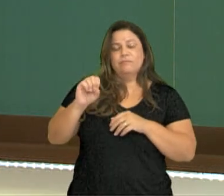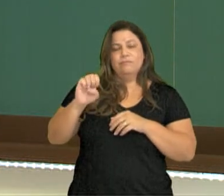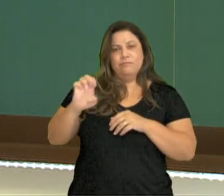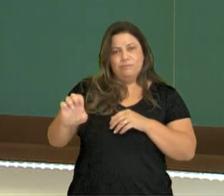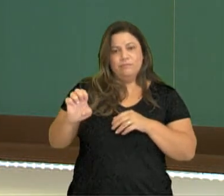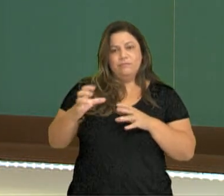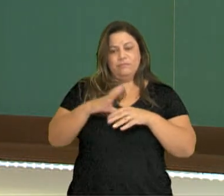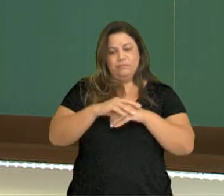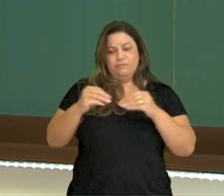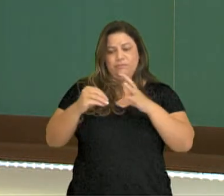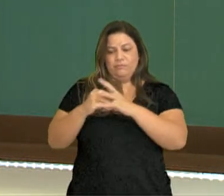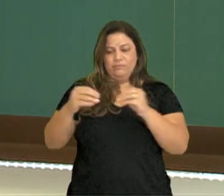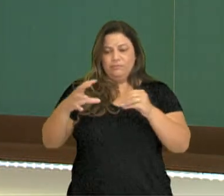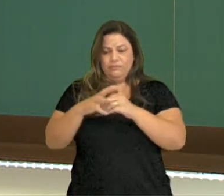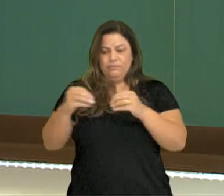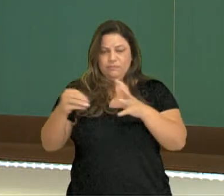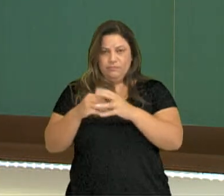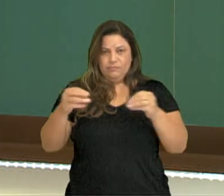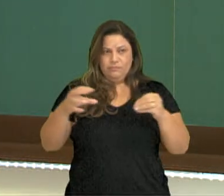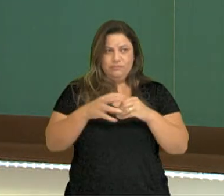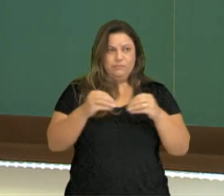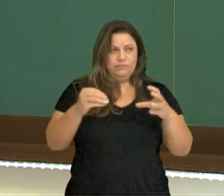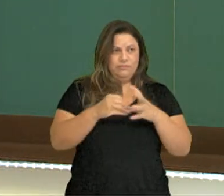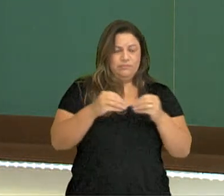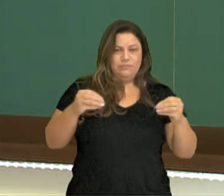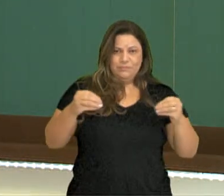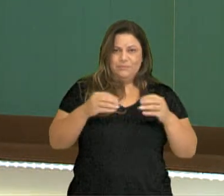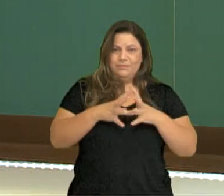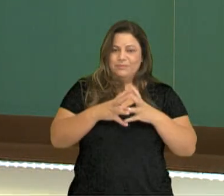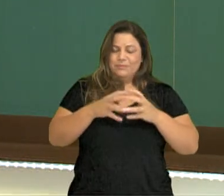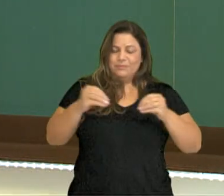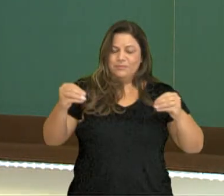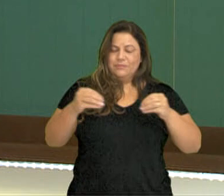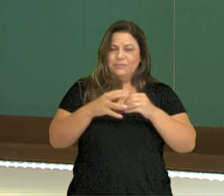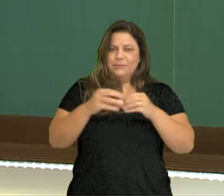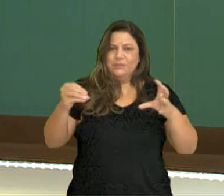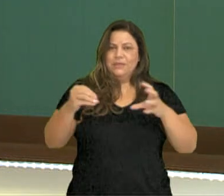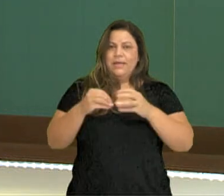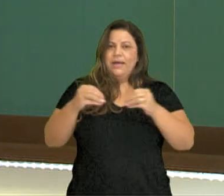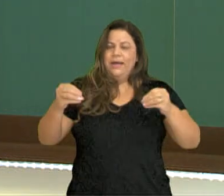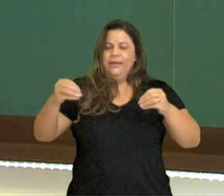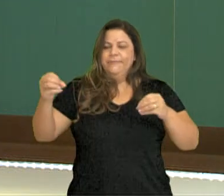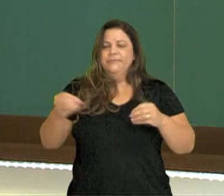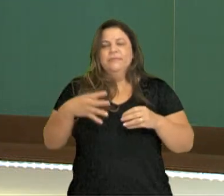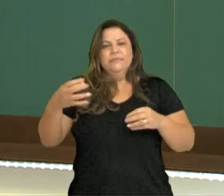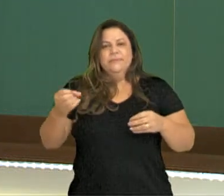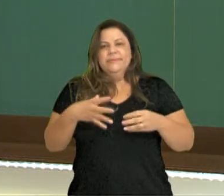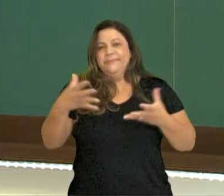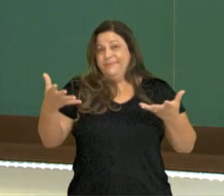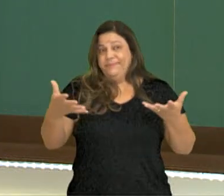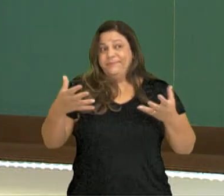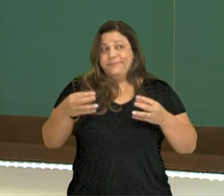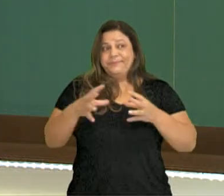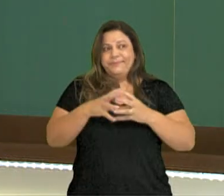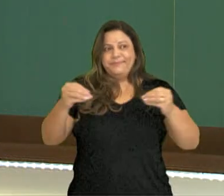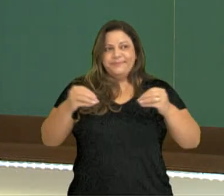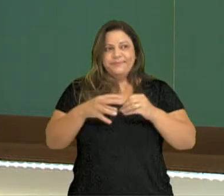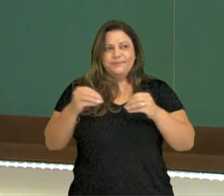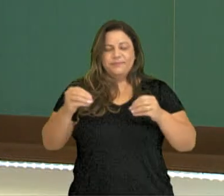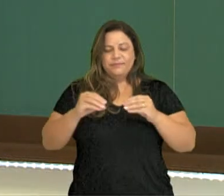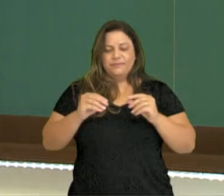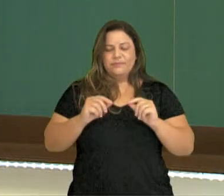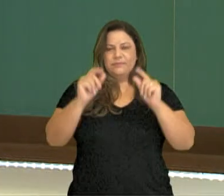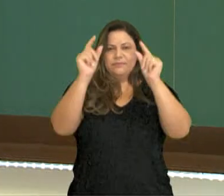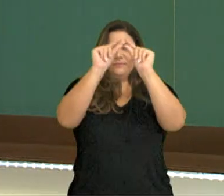dividindo, gerando um gametófito, certo? Que é um organismo jovem, nós chamamos. Esse organismo,